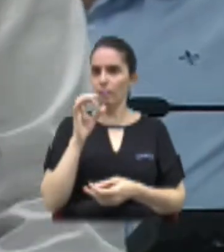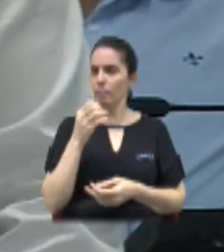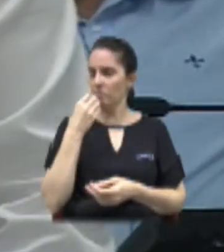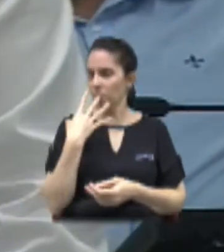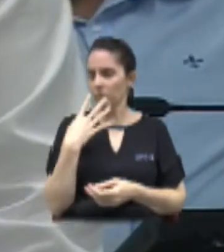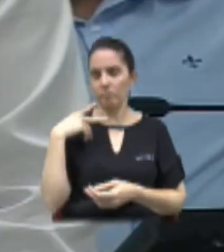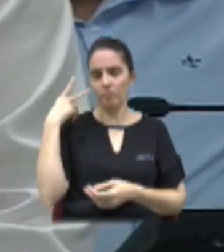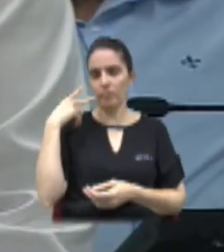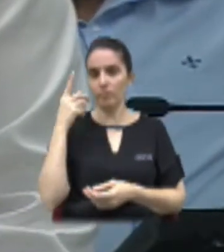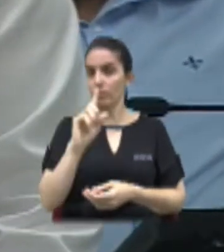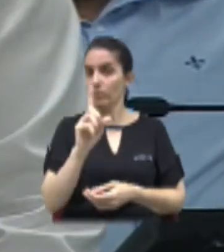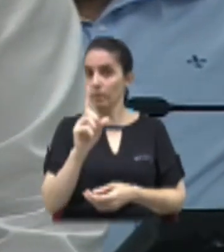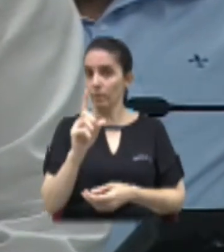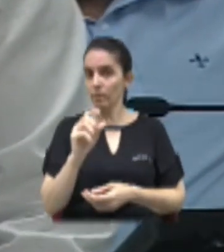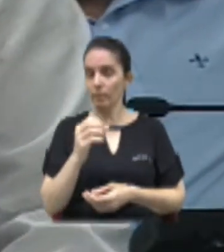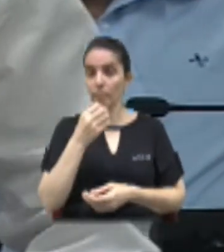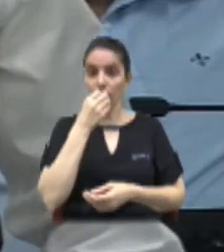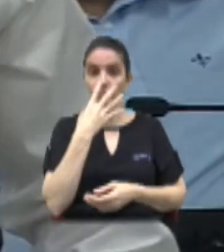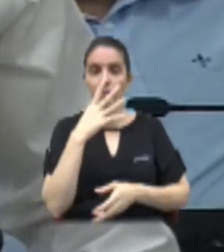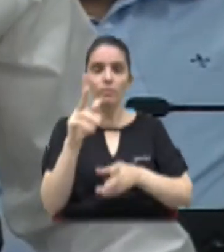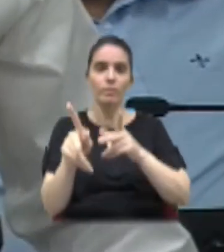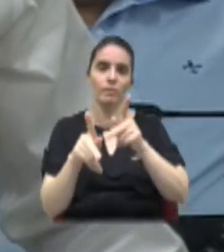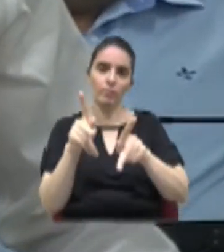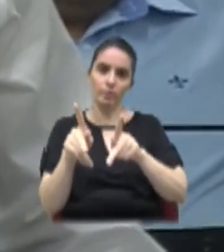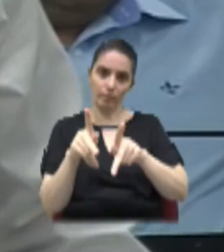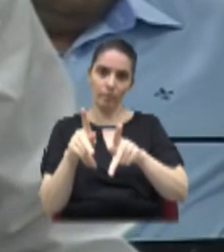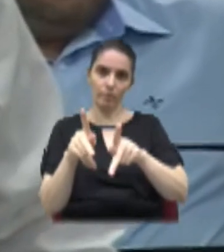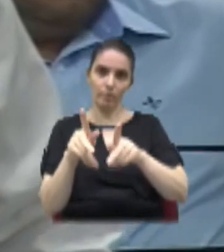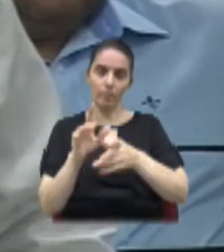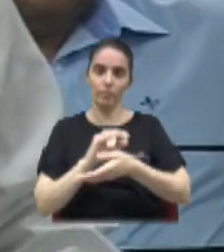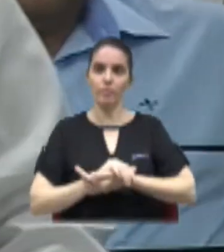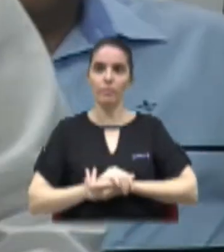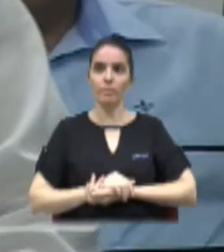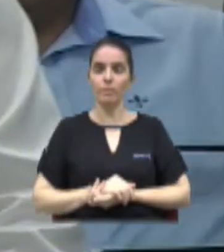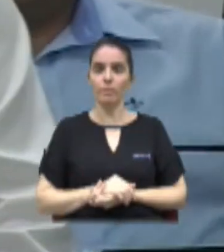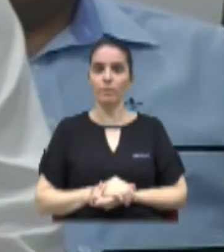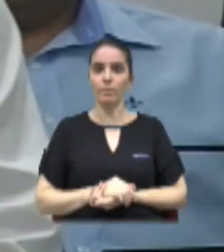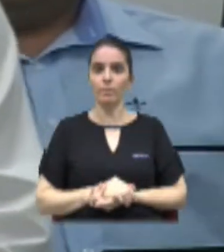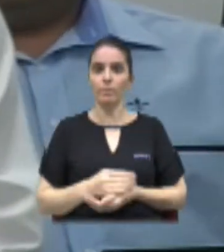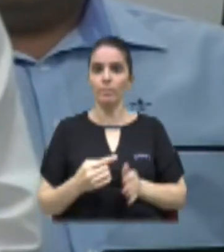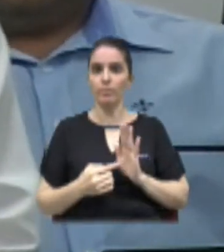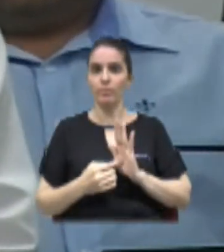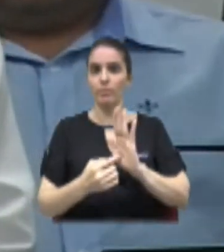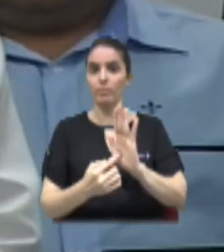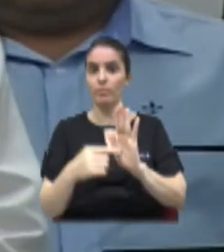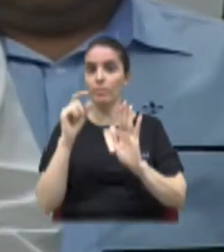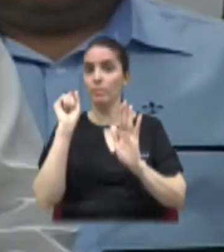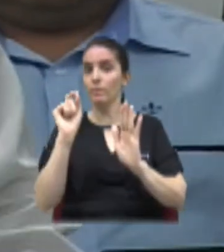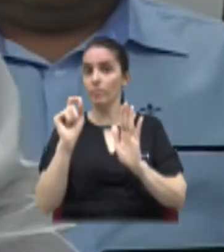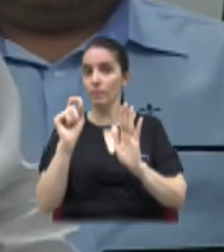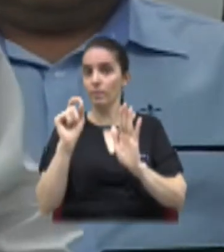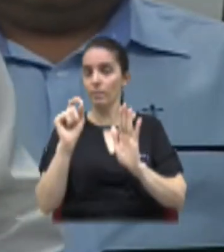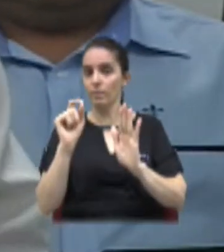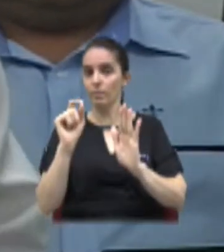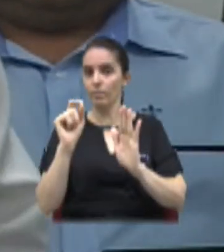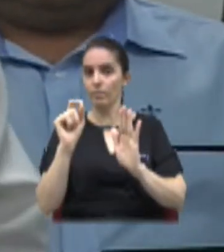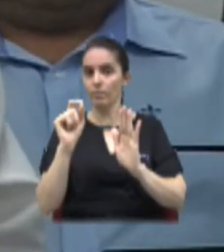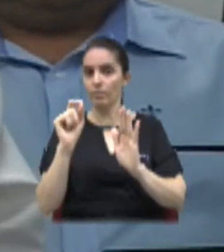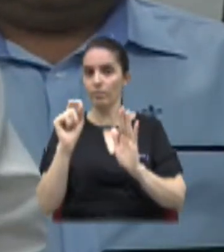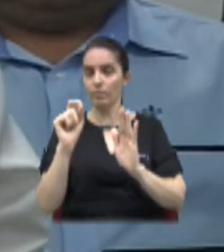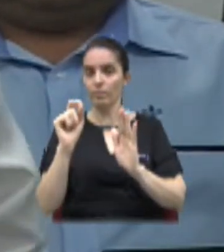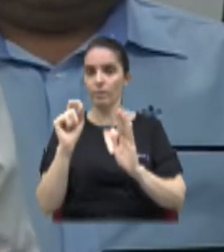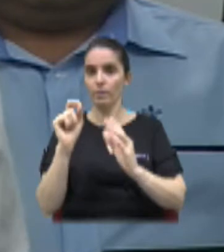disso daí, conversar com o pessoal da Secretaria da Habitação, haver uma participação melhor e uma cobrança maior